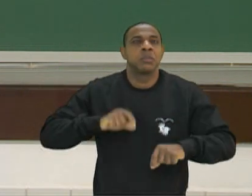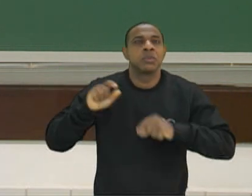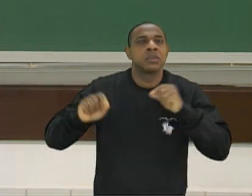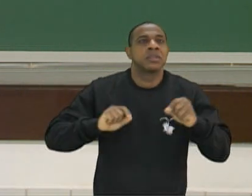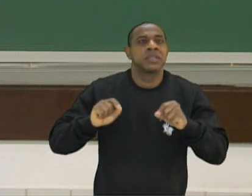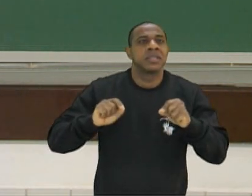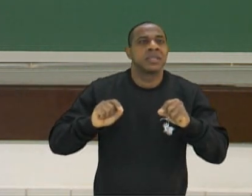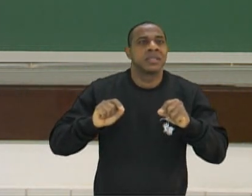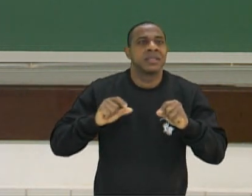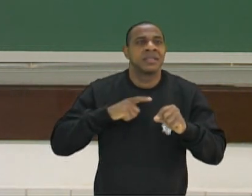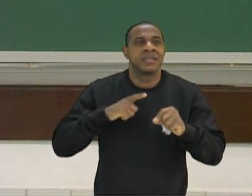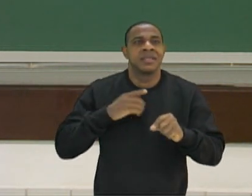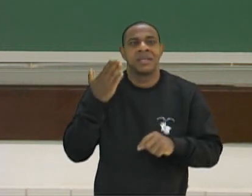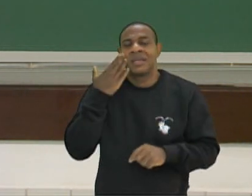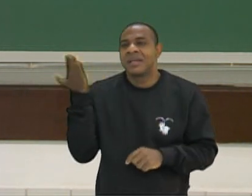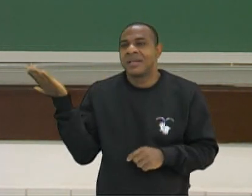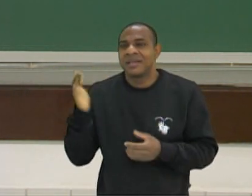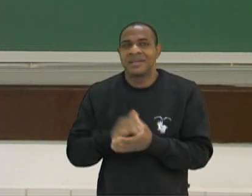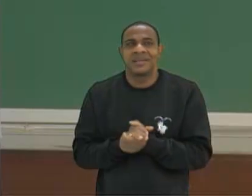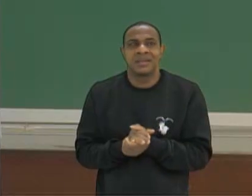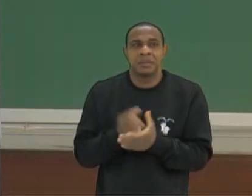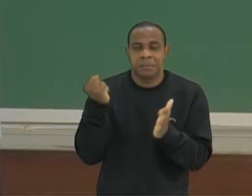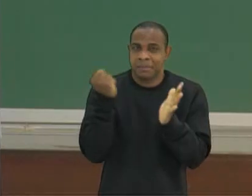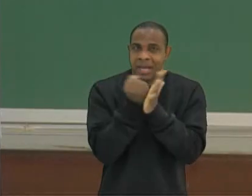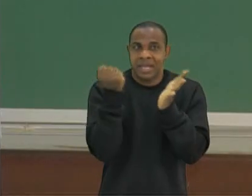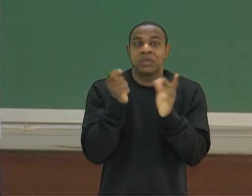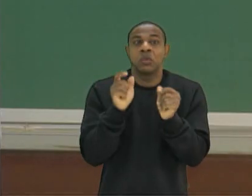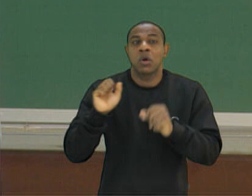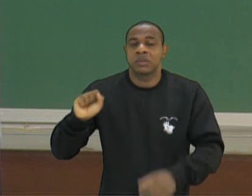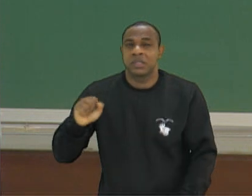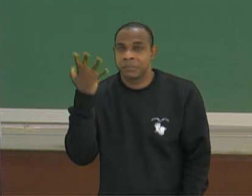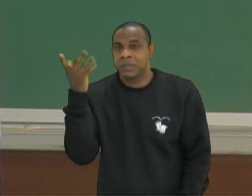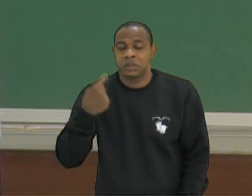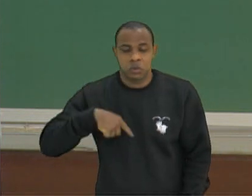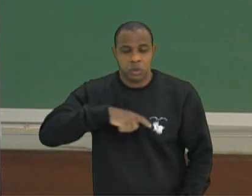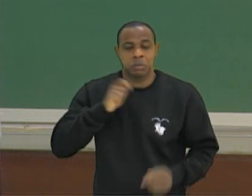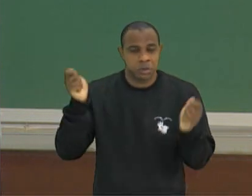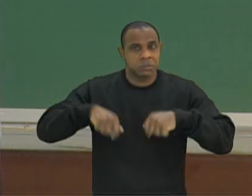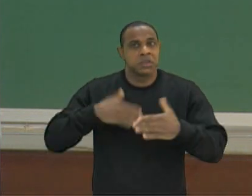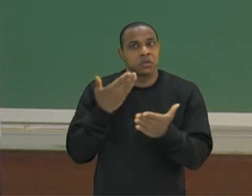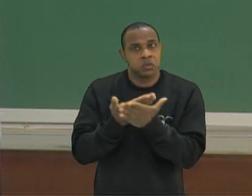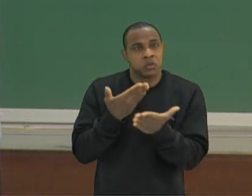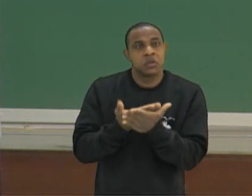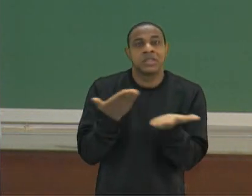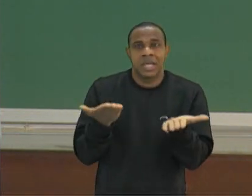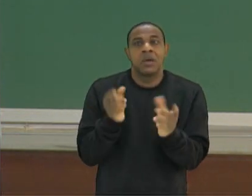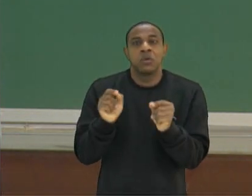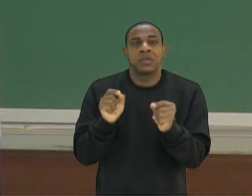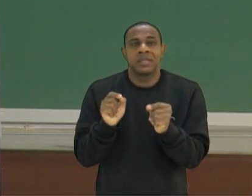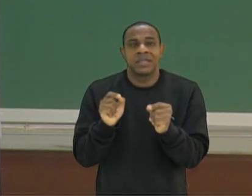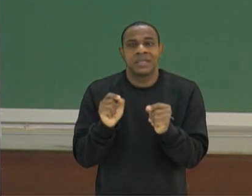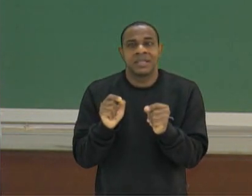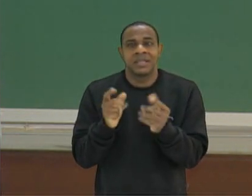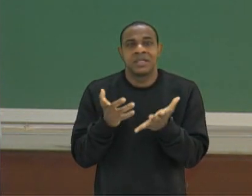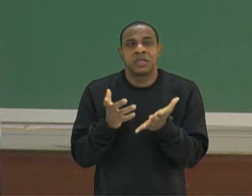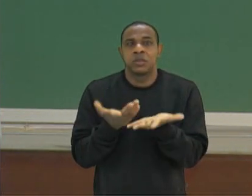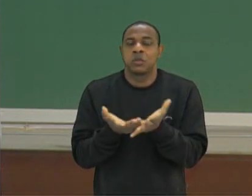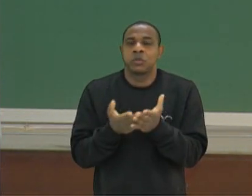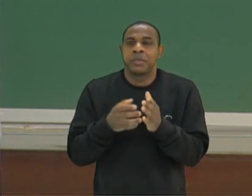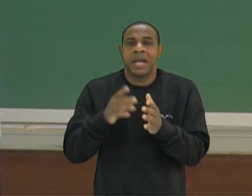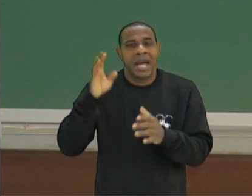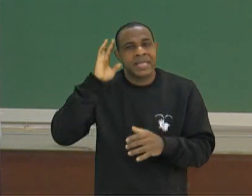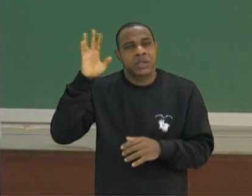direcionado. Me acompanhe aqui. Olha ali, ó, marque os fenômenos que podemos estudar através do princípio de Huygens. Ondas sonoras,